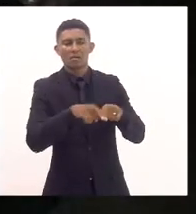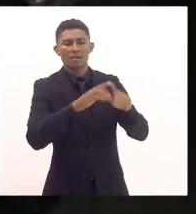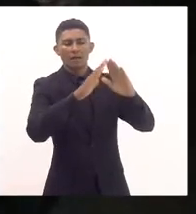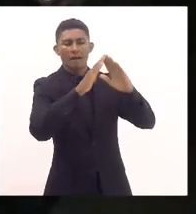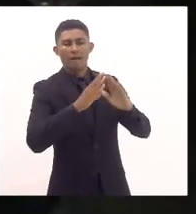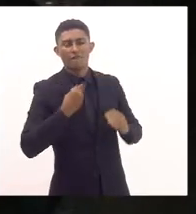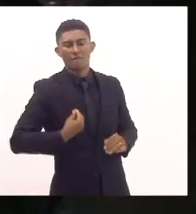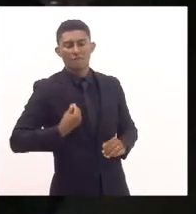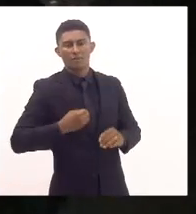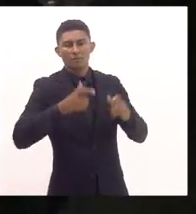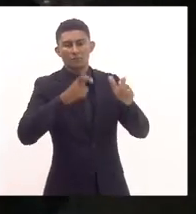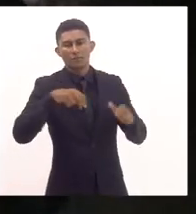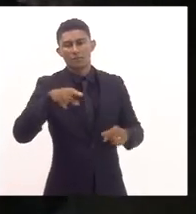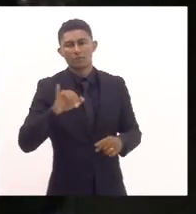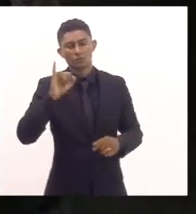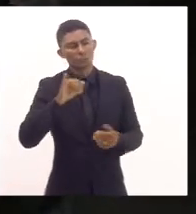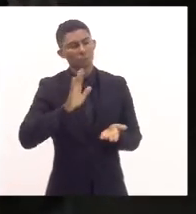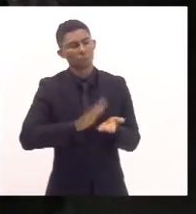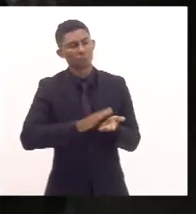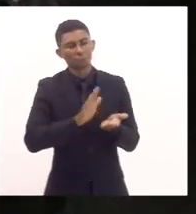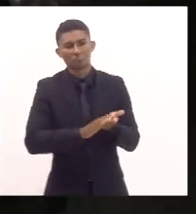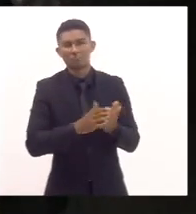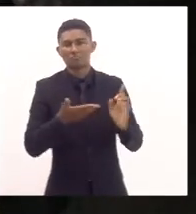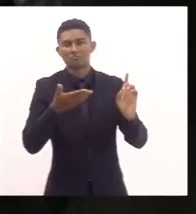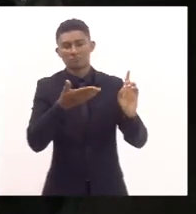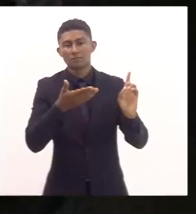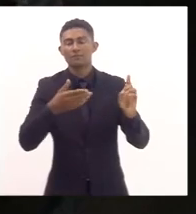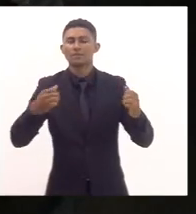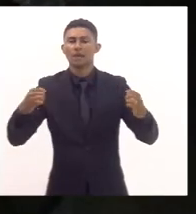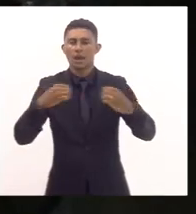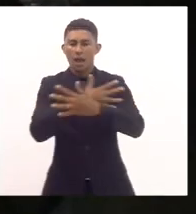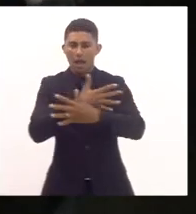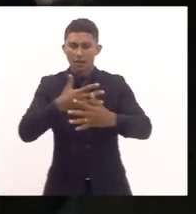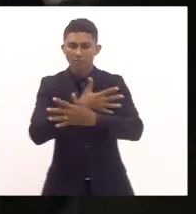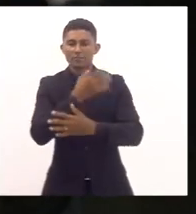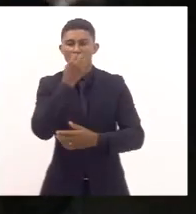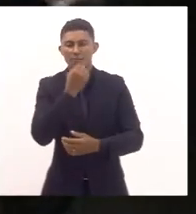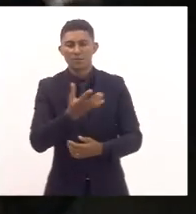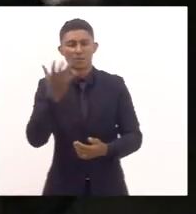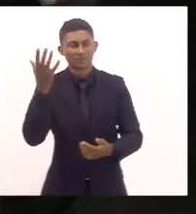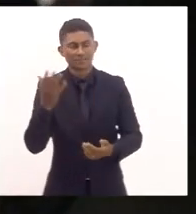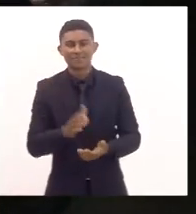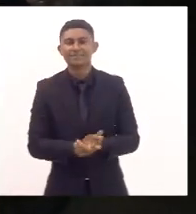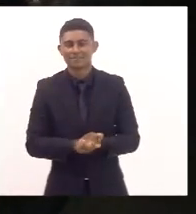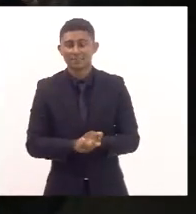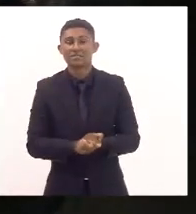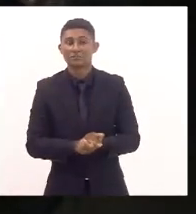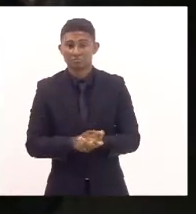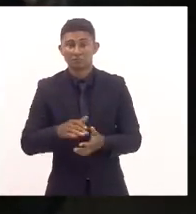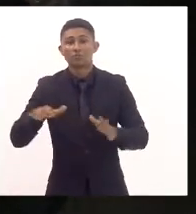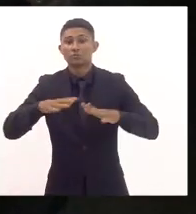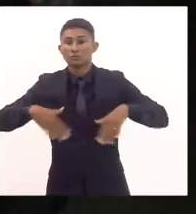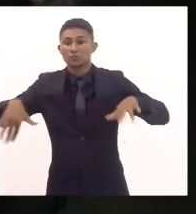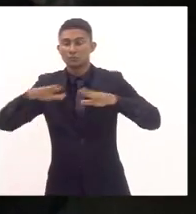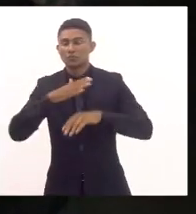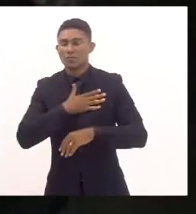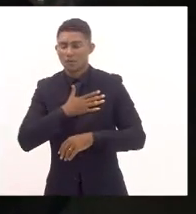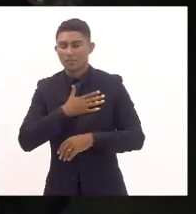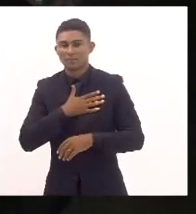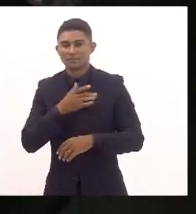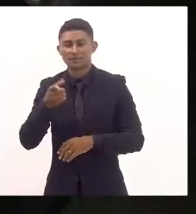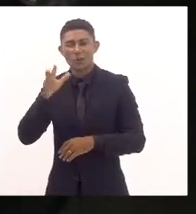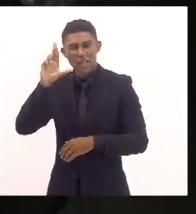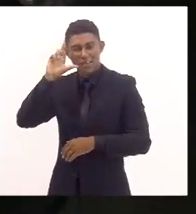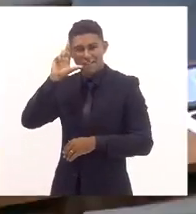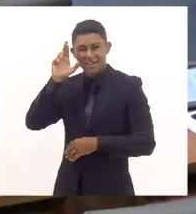Parabéns mais um brinde aí a cidade mais querida da Baixada né ou uma das mais queridas senão apanha que possuem